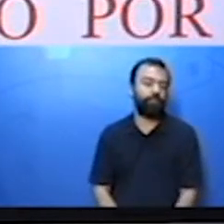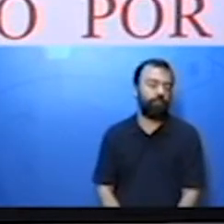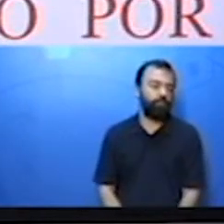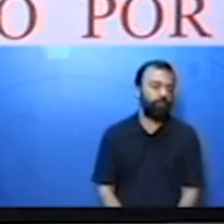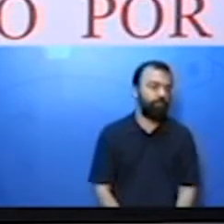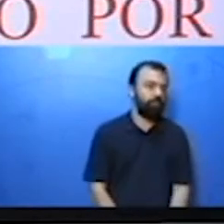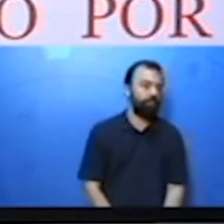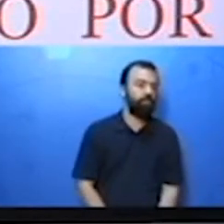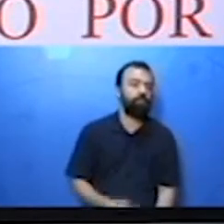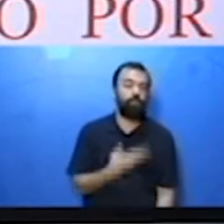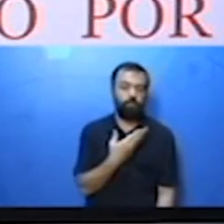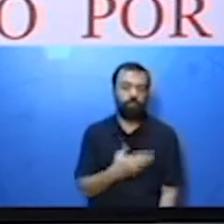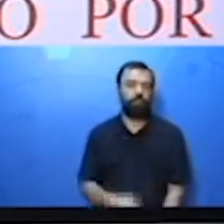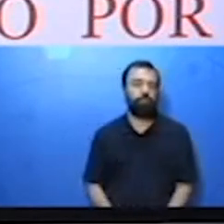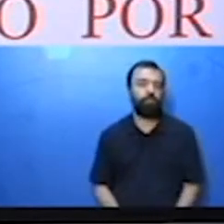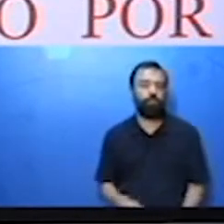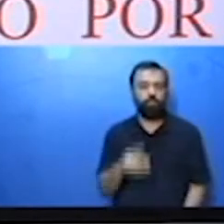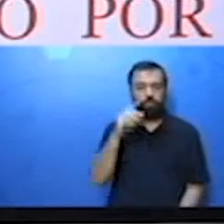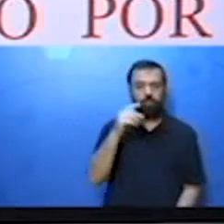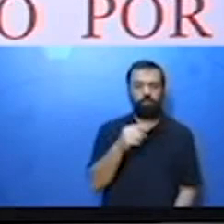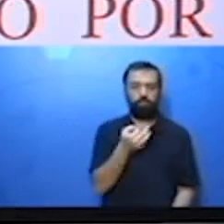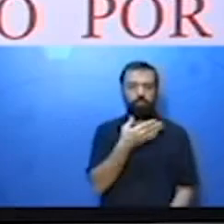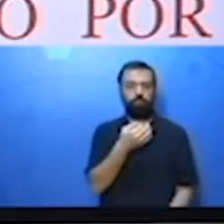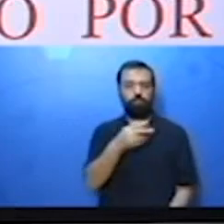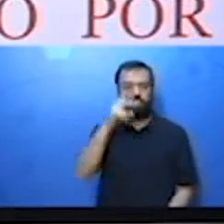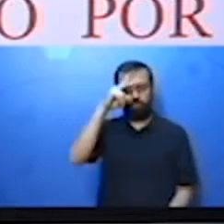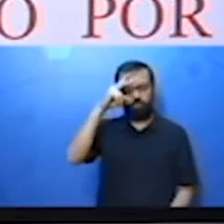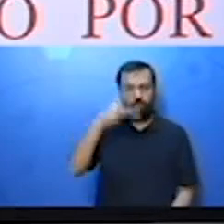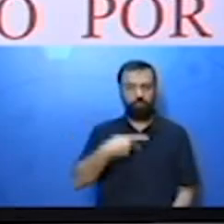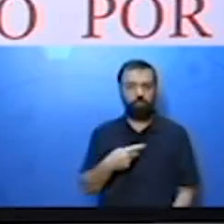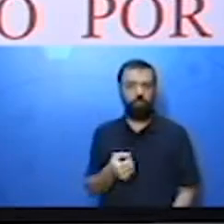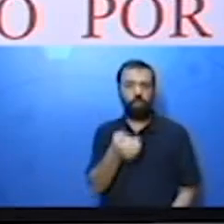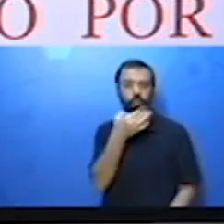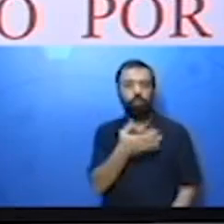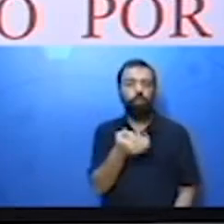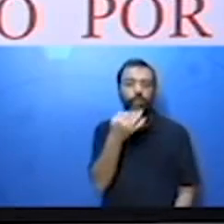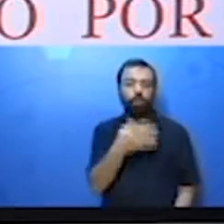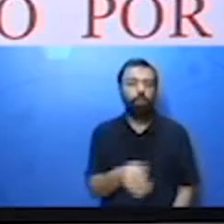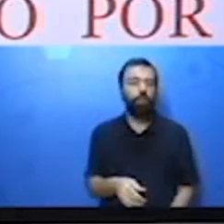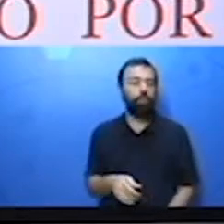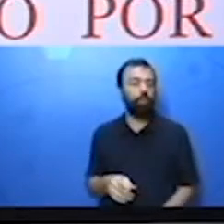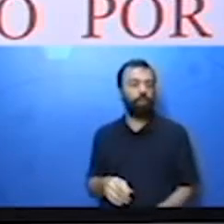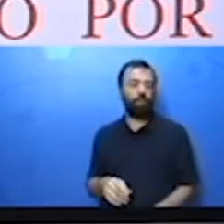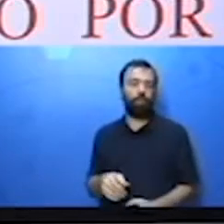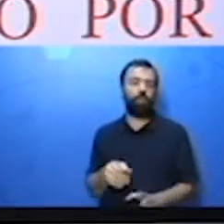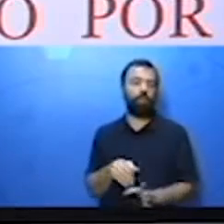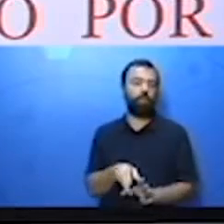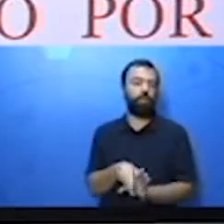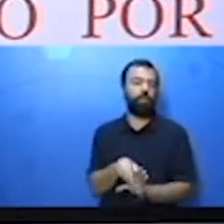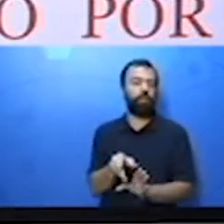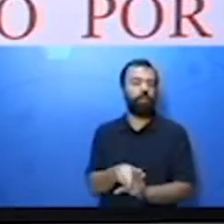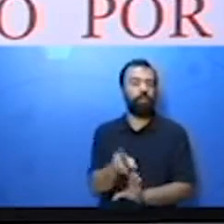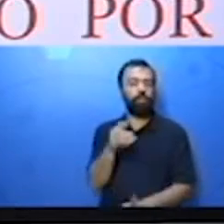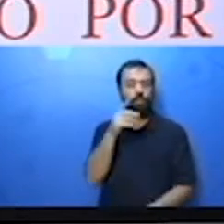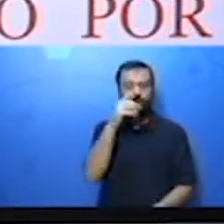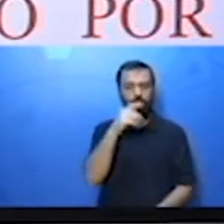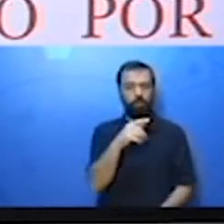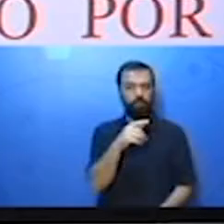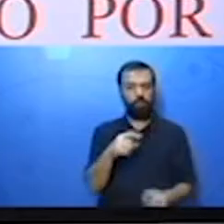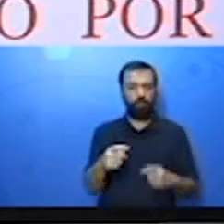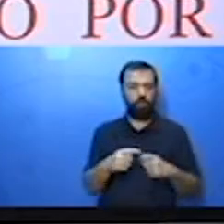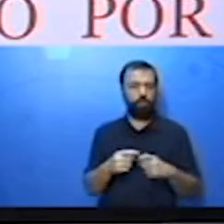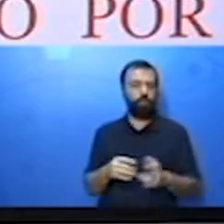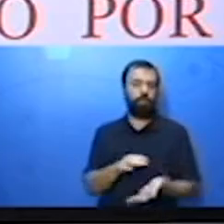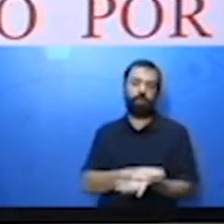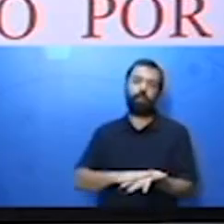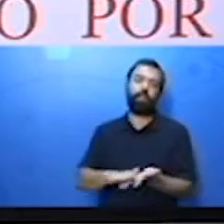A automedicação é a prática de ingerir medicamentos sem o aconselhamento e ou acompanhamento de um